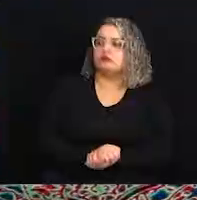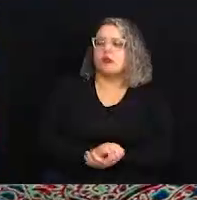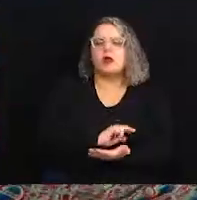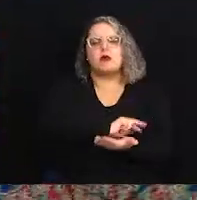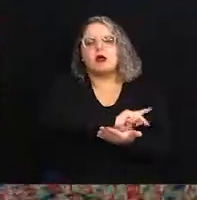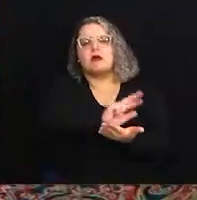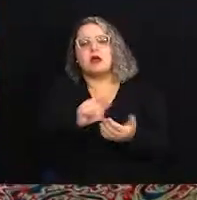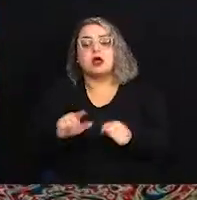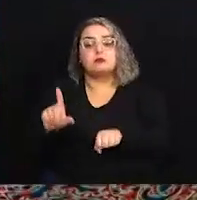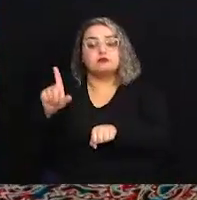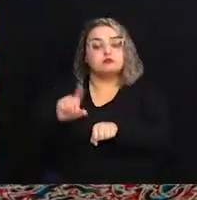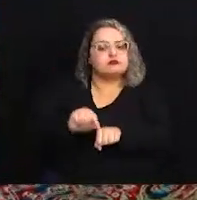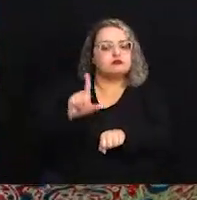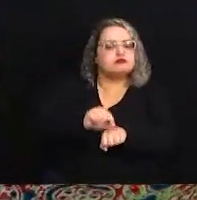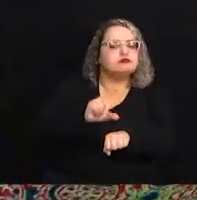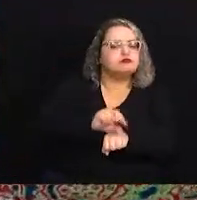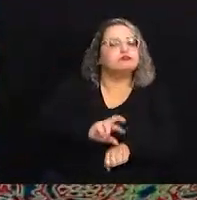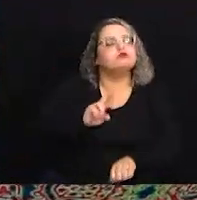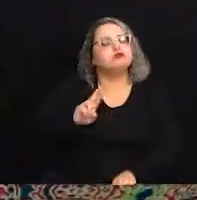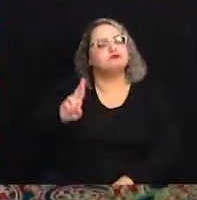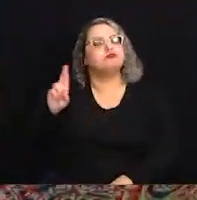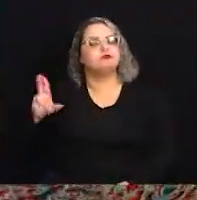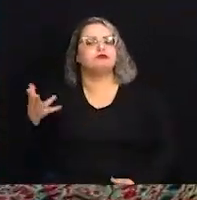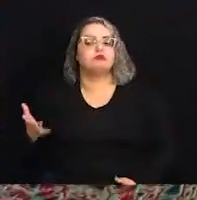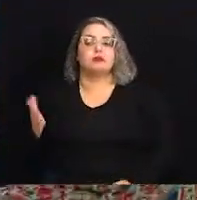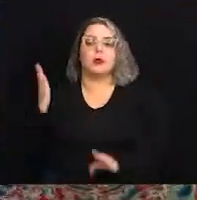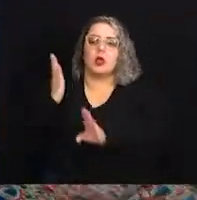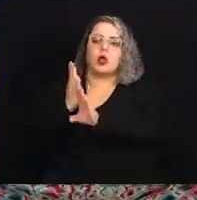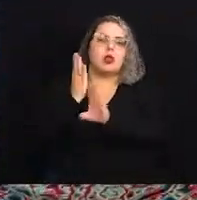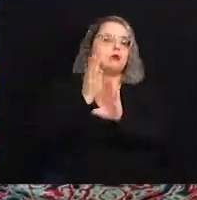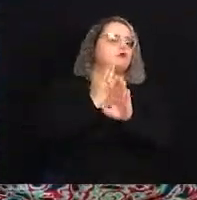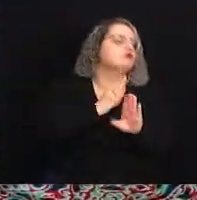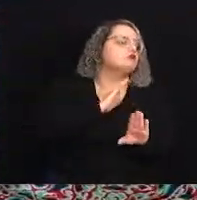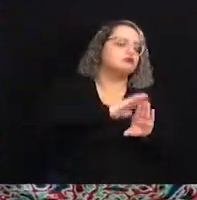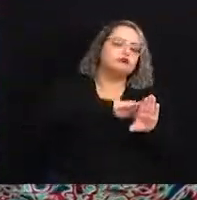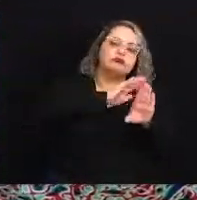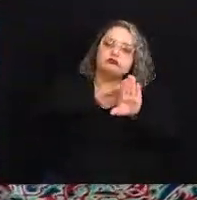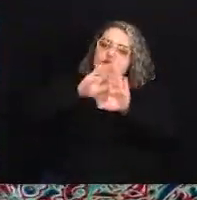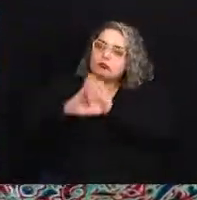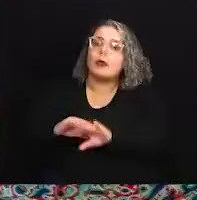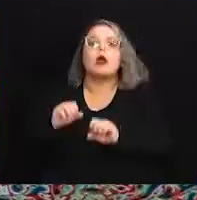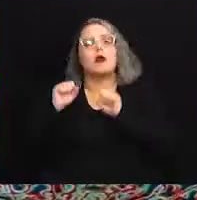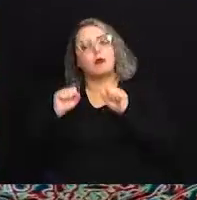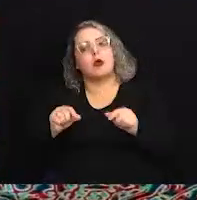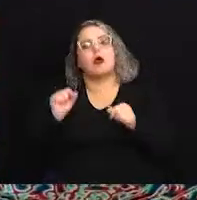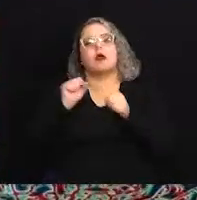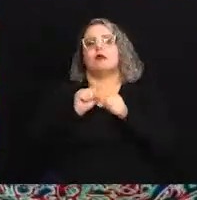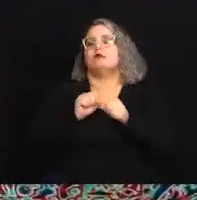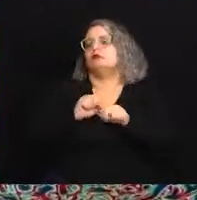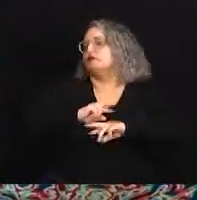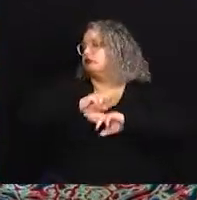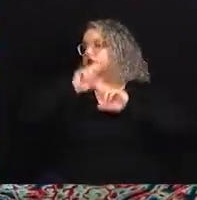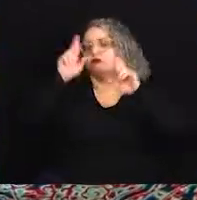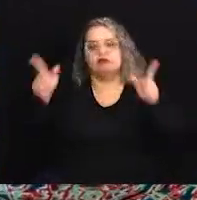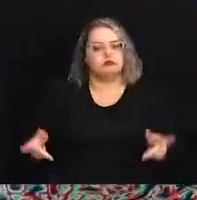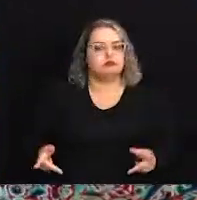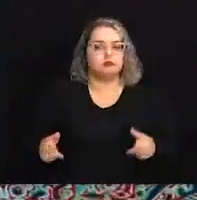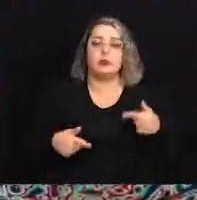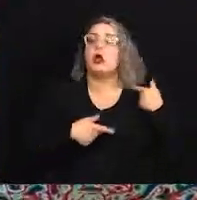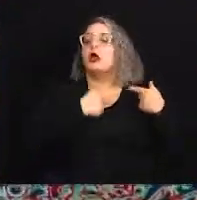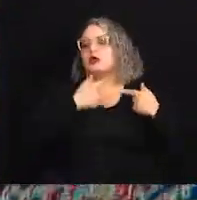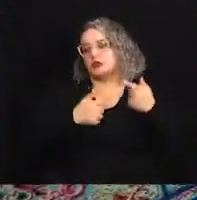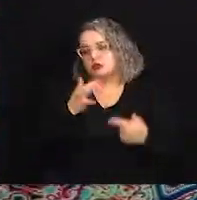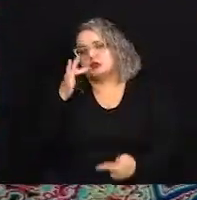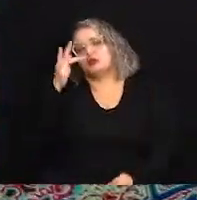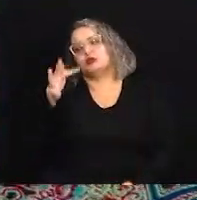melhor. Tantas alternativas nesses R's que se encontram em cada atitude e que podem fazer uma grande